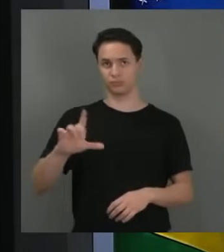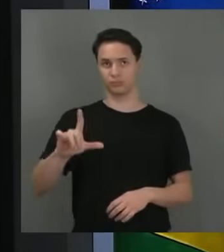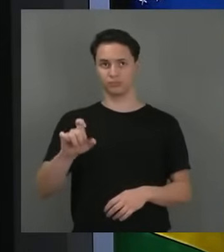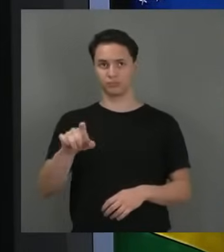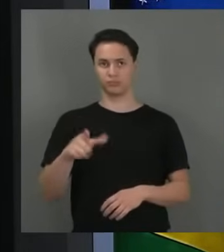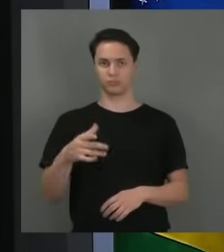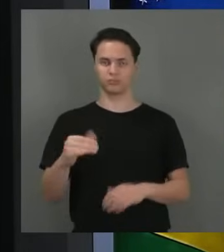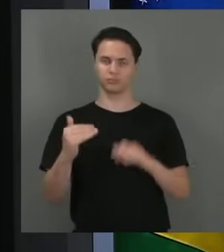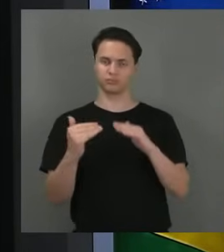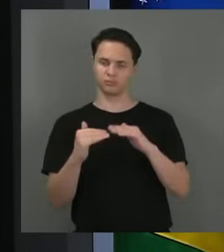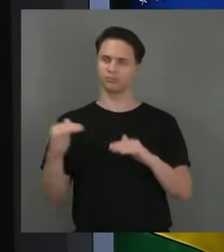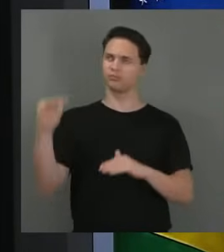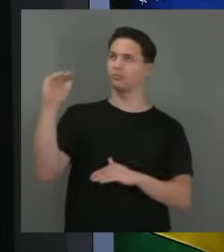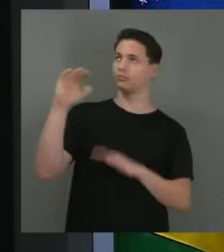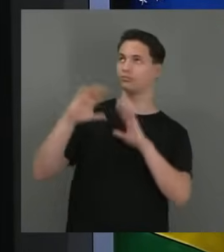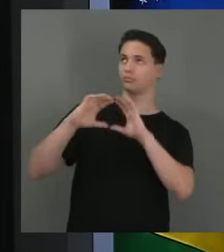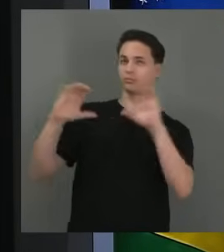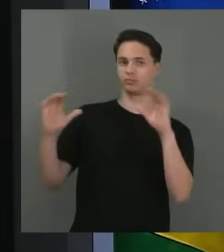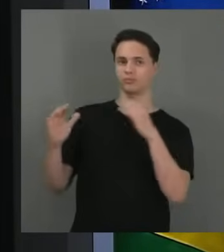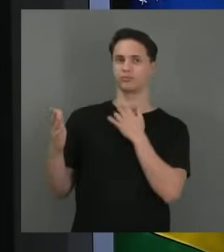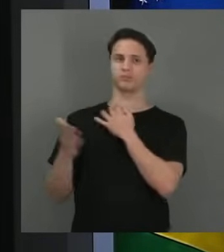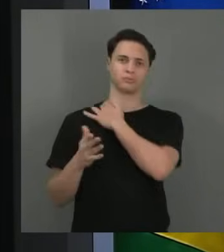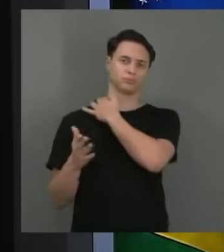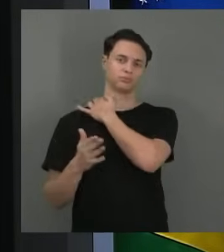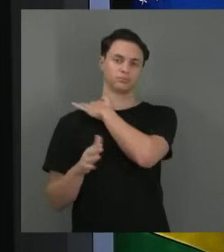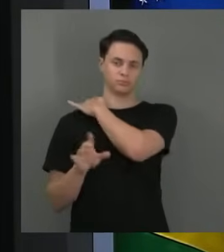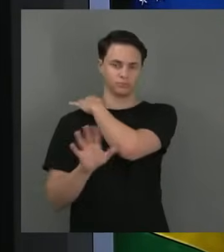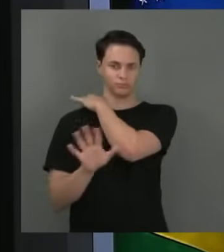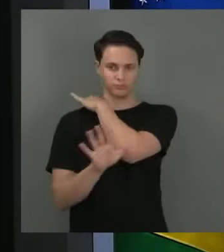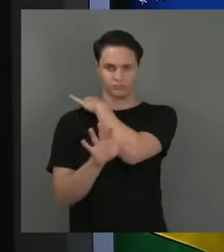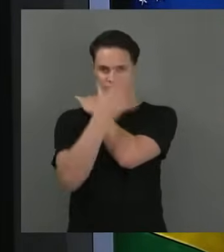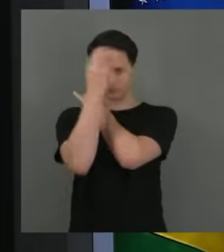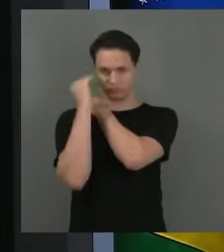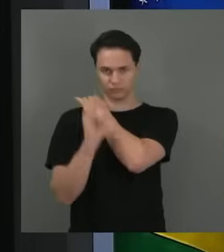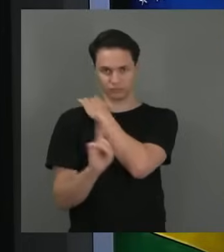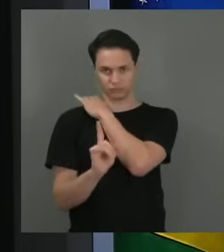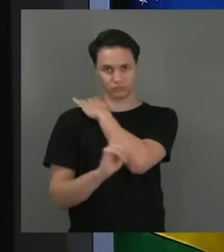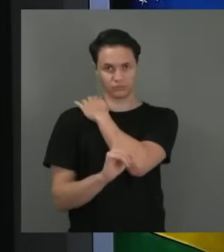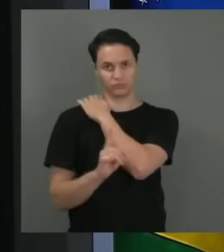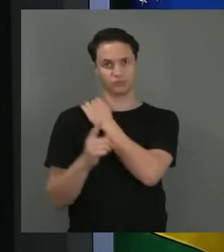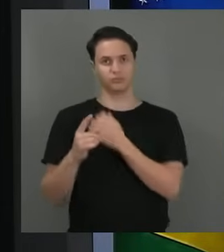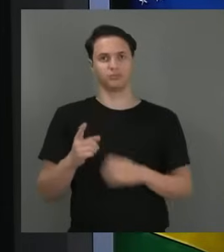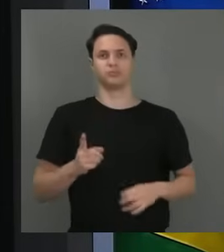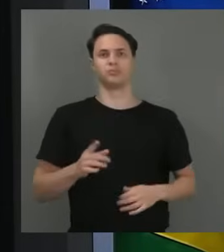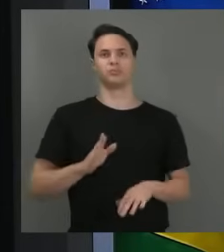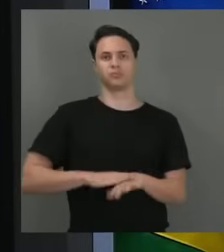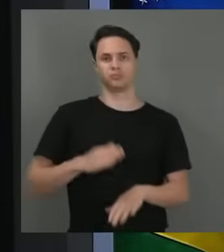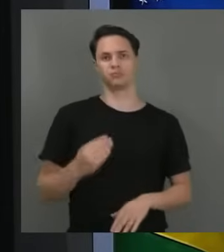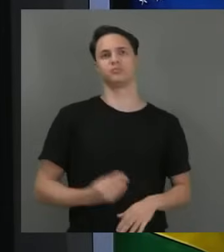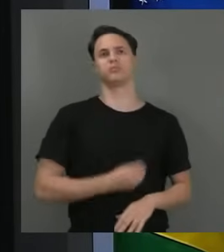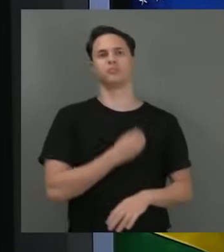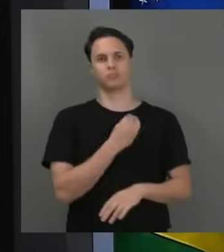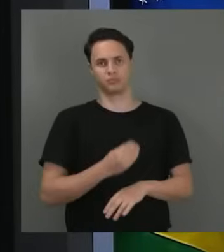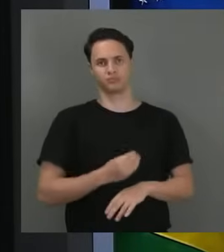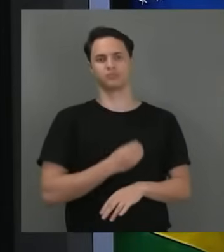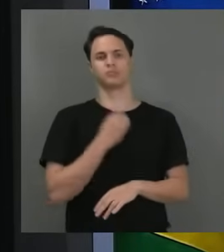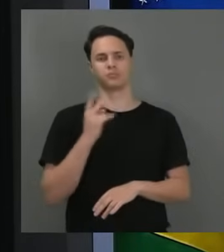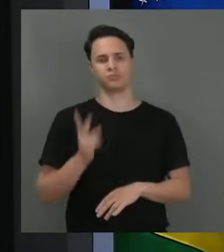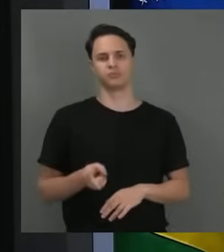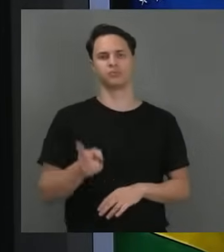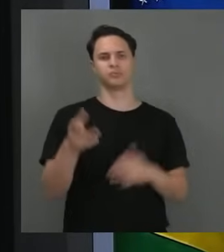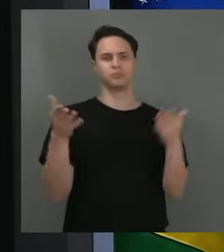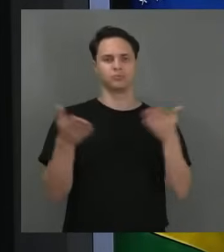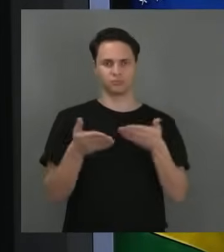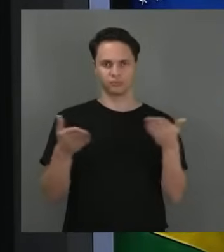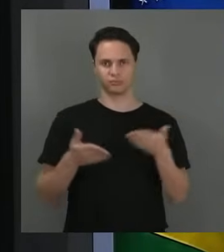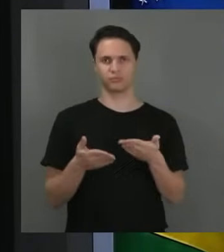sei que você está em outro plano, não serão esquecidos. Estão mais vivos do que nunca,